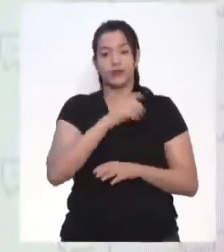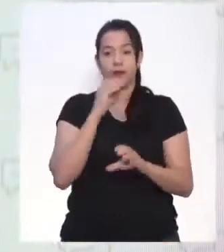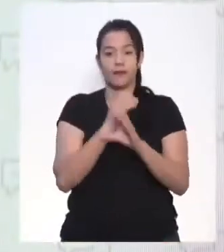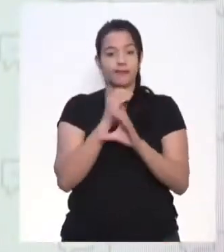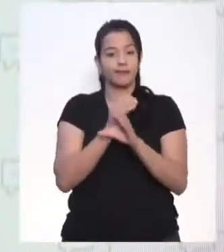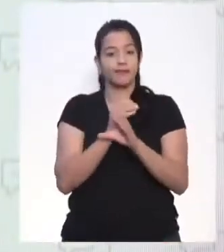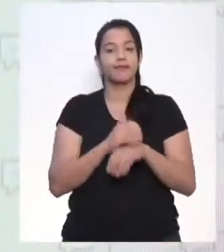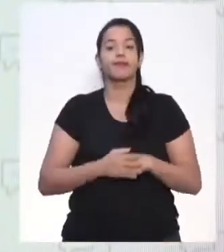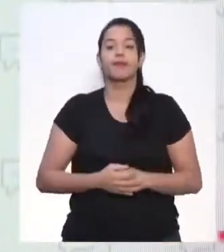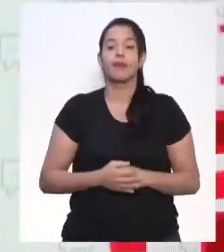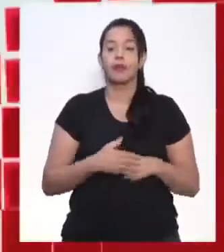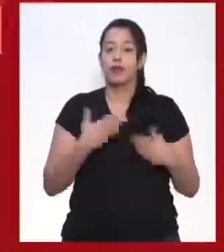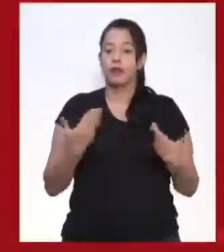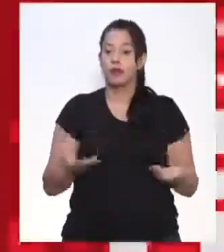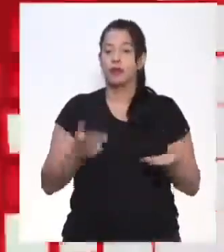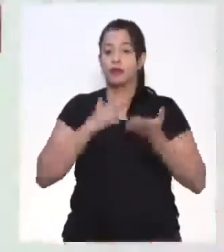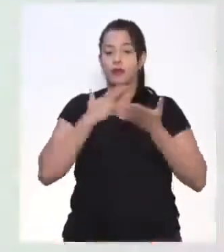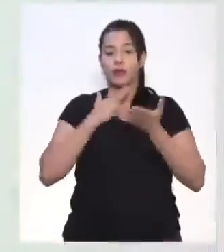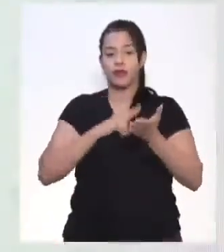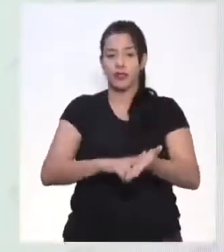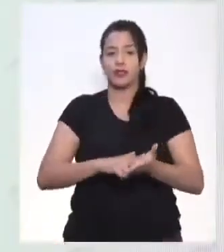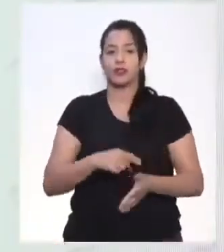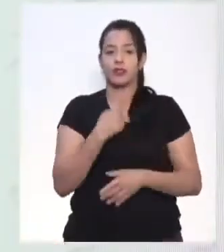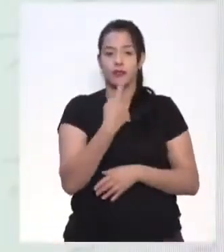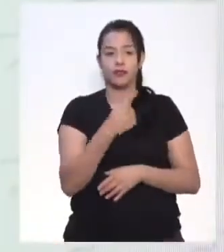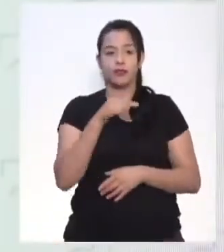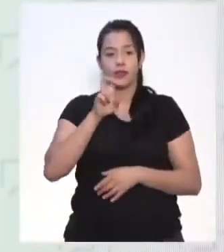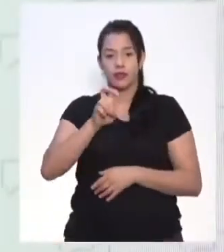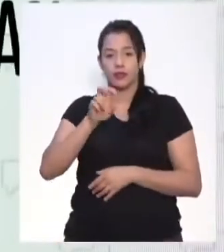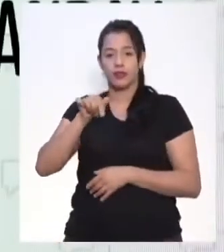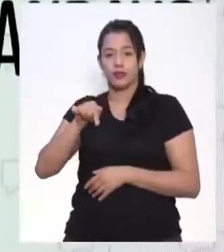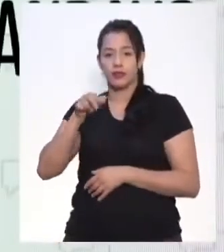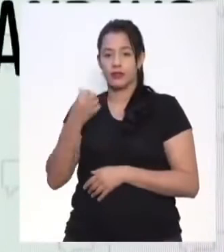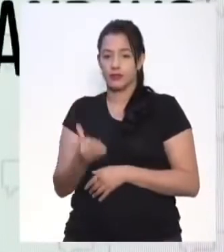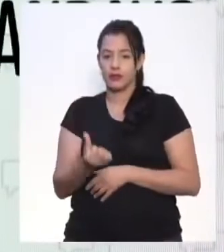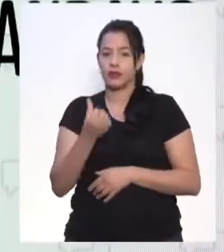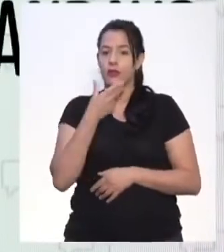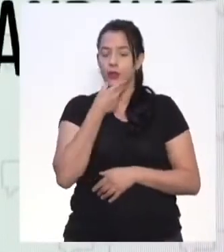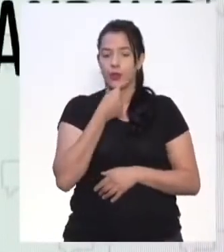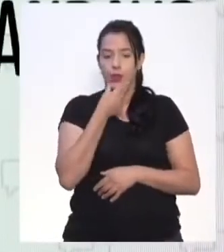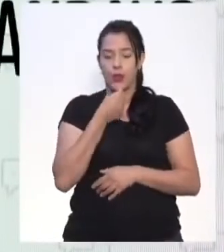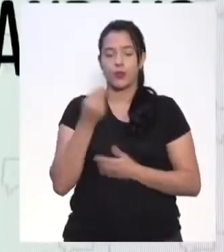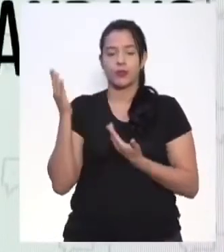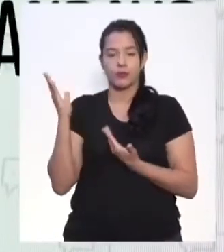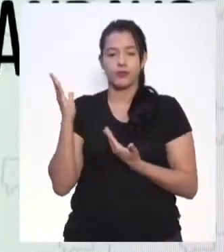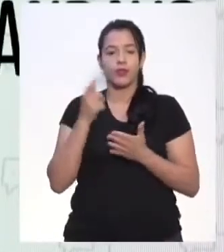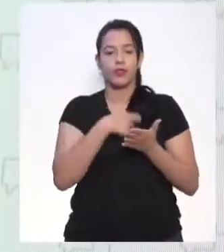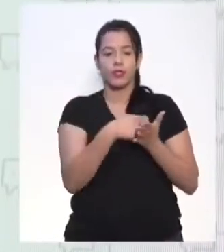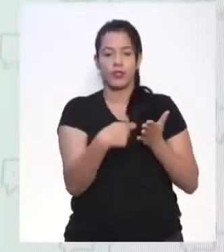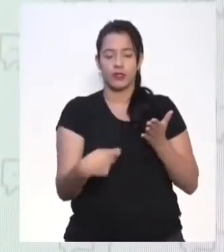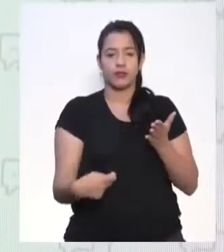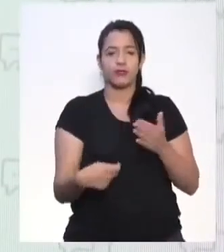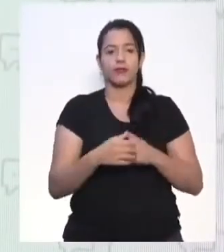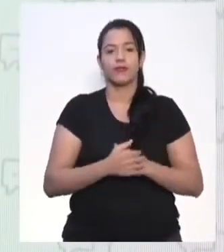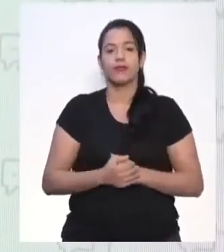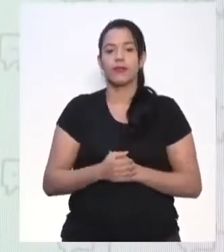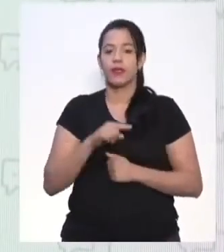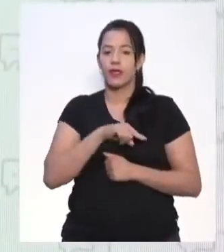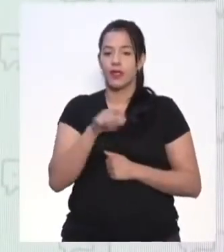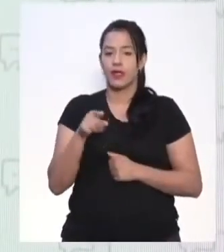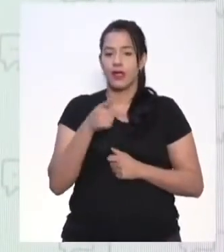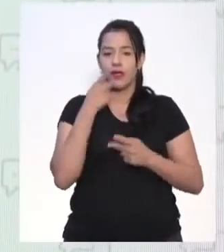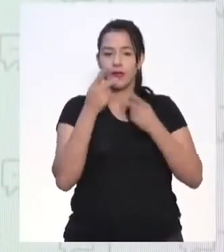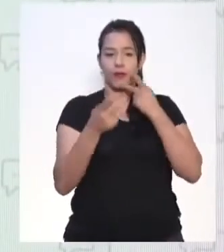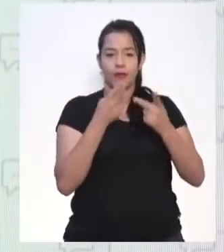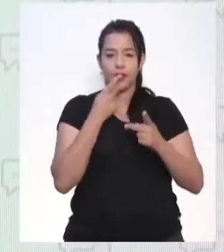de 1576, enviada a Portugal por Pero de Magalhães Gândavo, um historiador da época. A língua de que usam